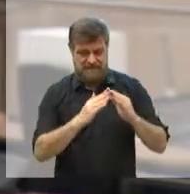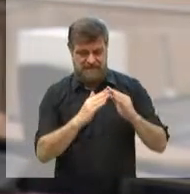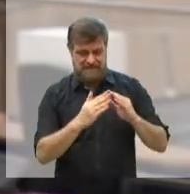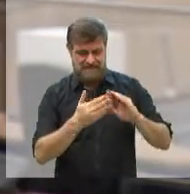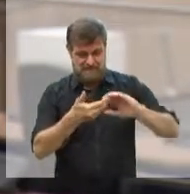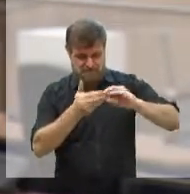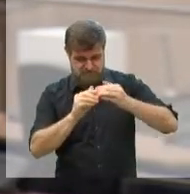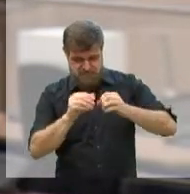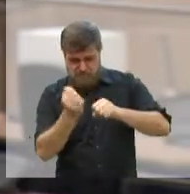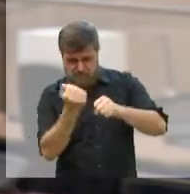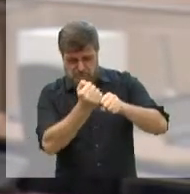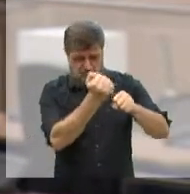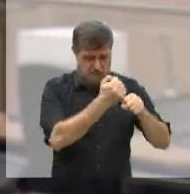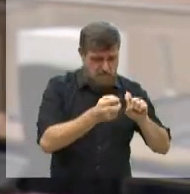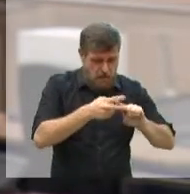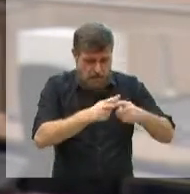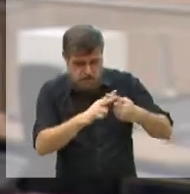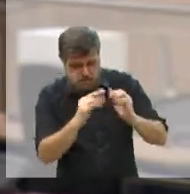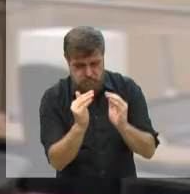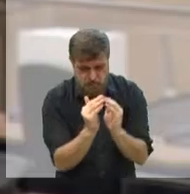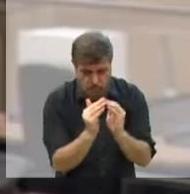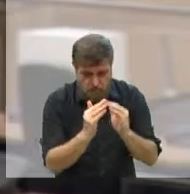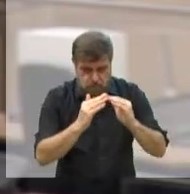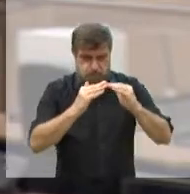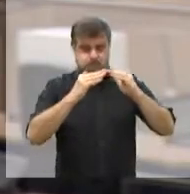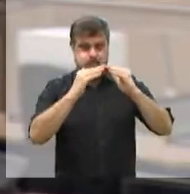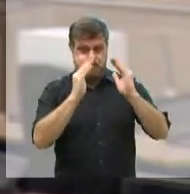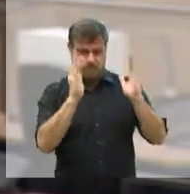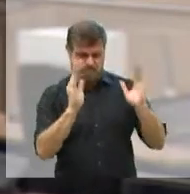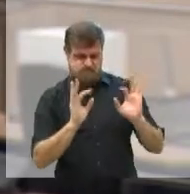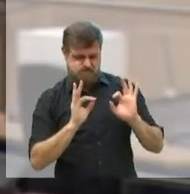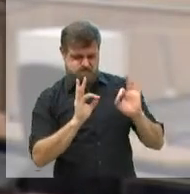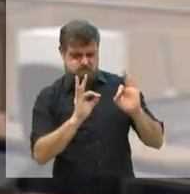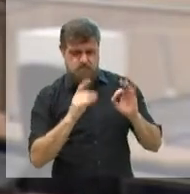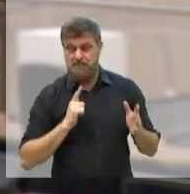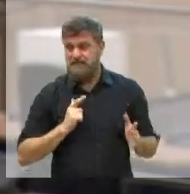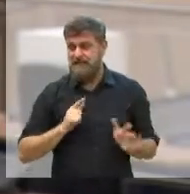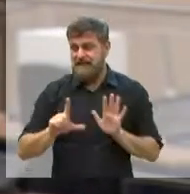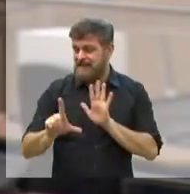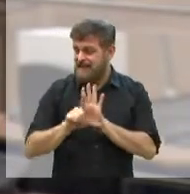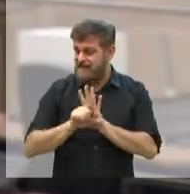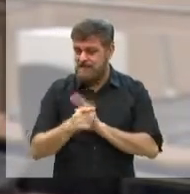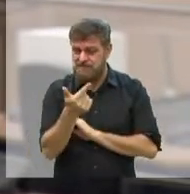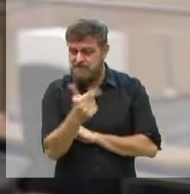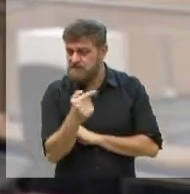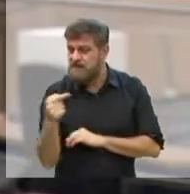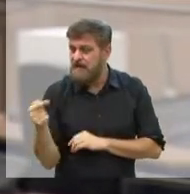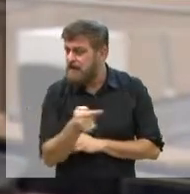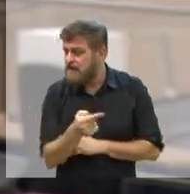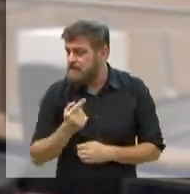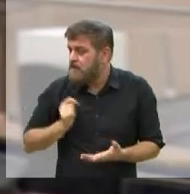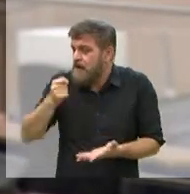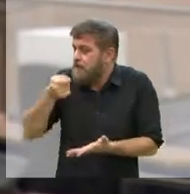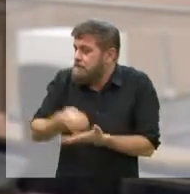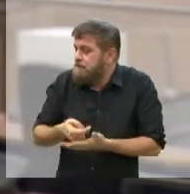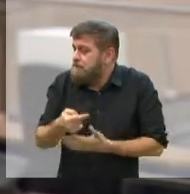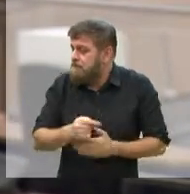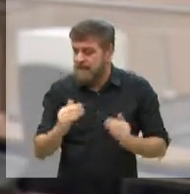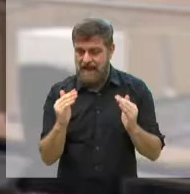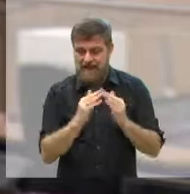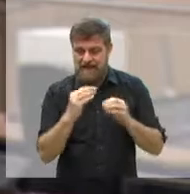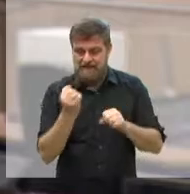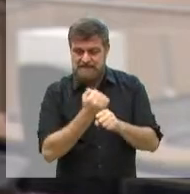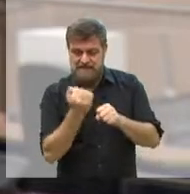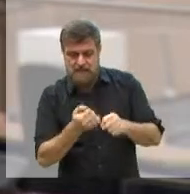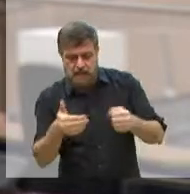puxadinho, fez um puxadinho e não existia norma jurídica para que essa pessoa pudesse pagar por aquilo